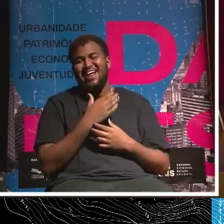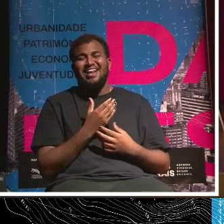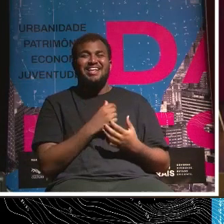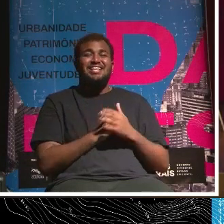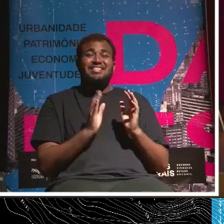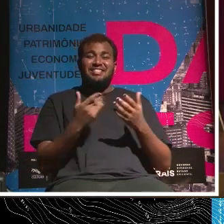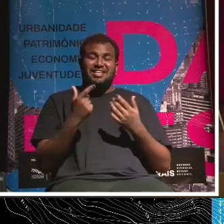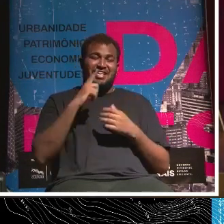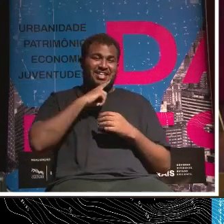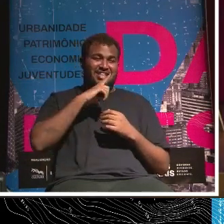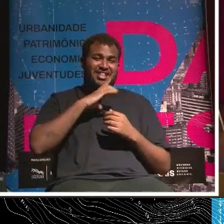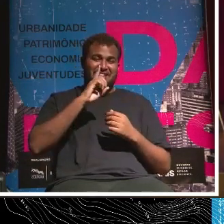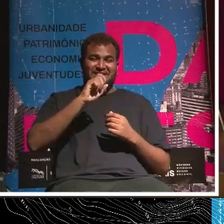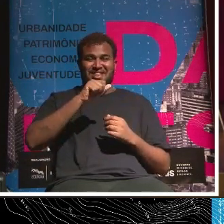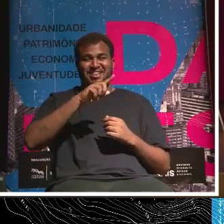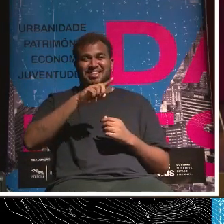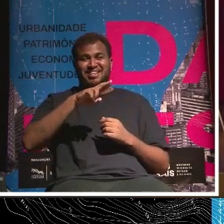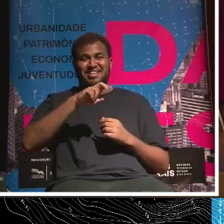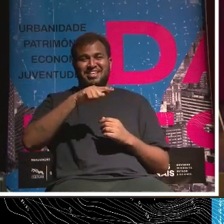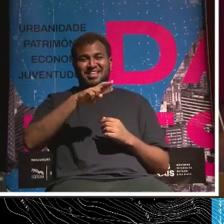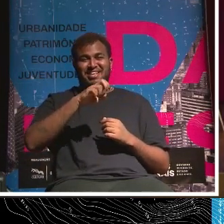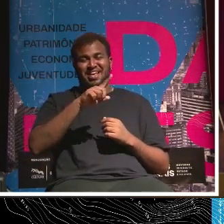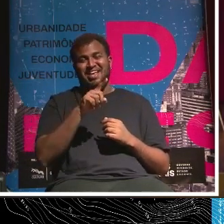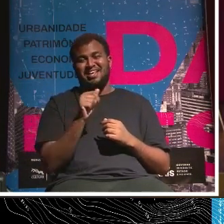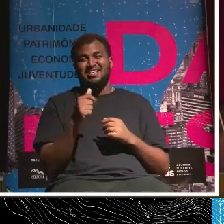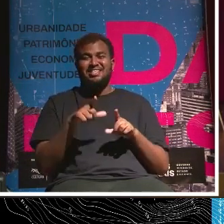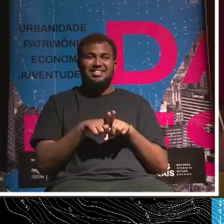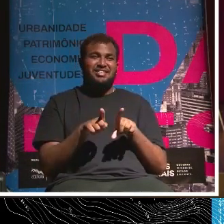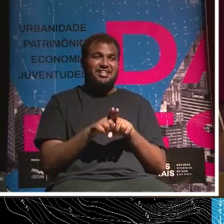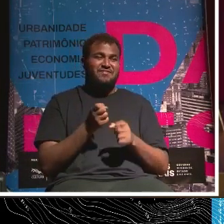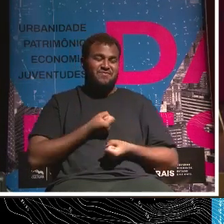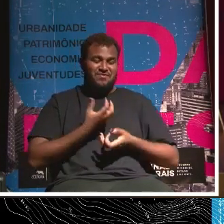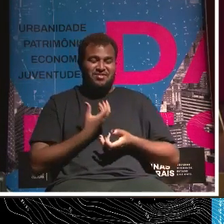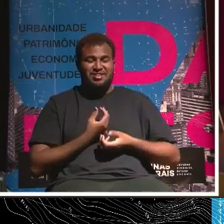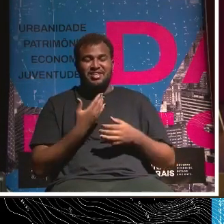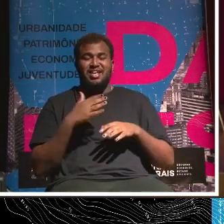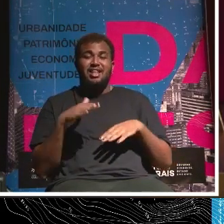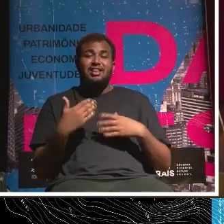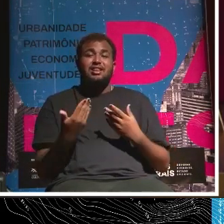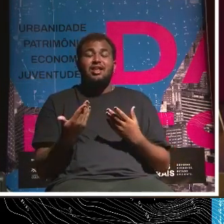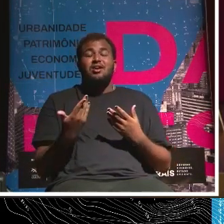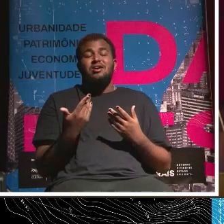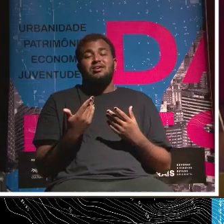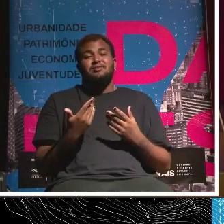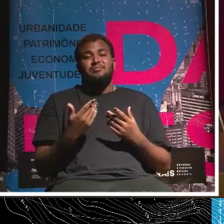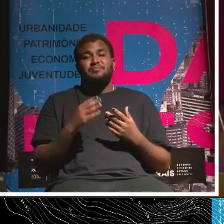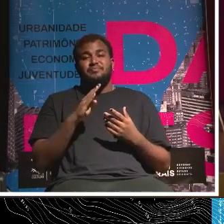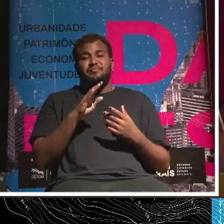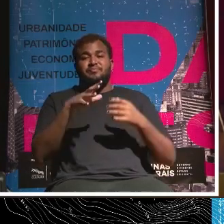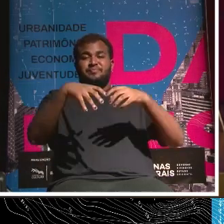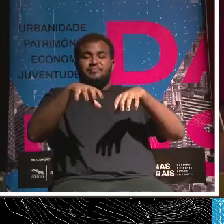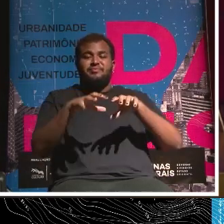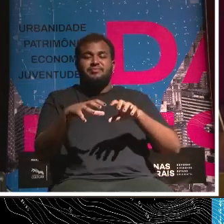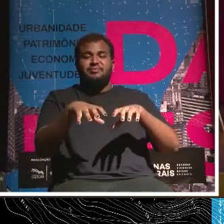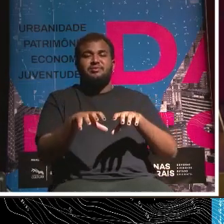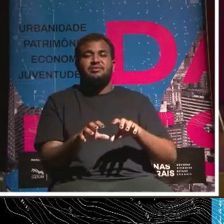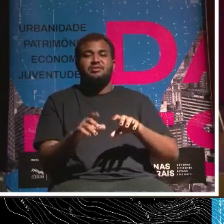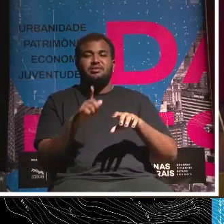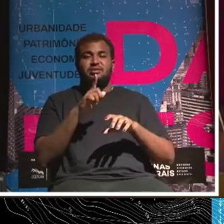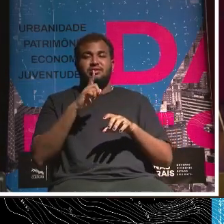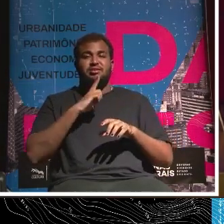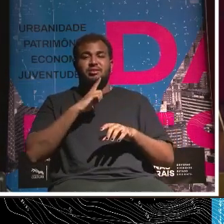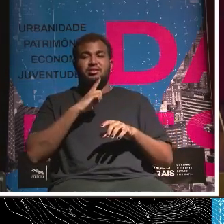ter a Duquesa, enfim, funk, Grabs, Poetre, Mauí. E o Baile do Popô surge dessa